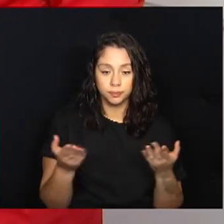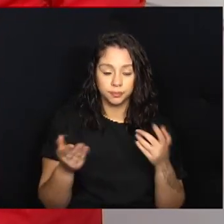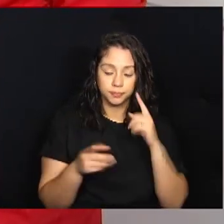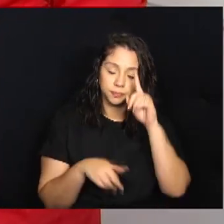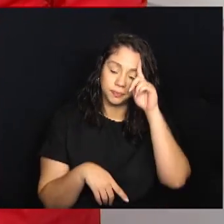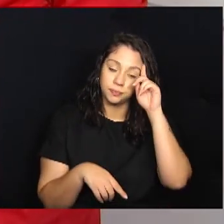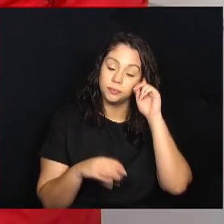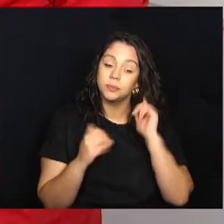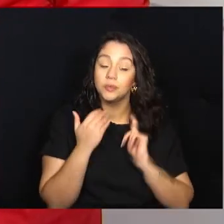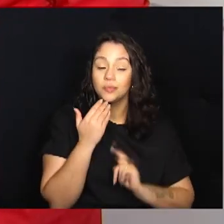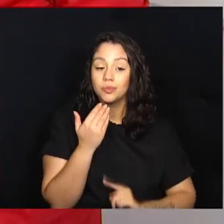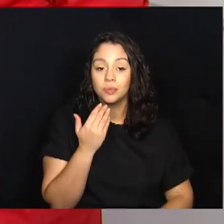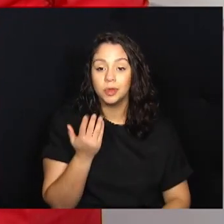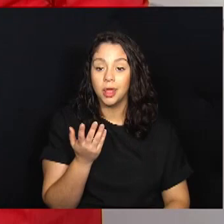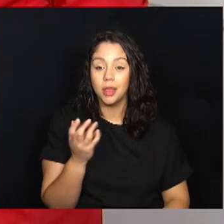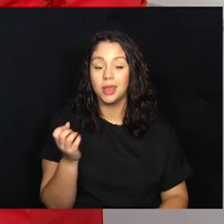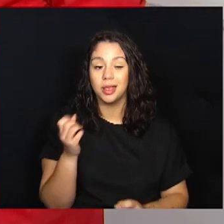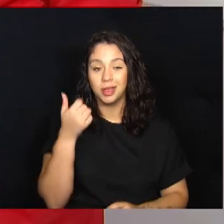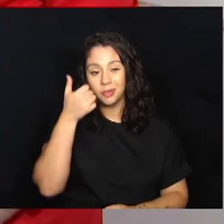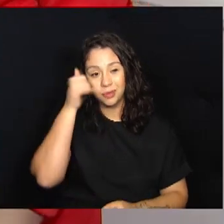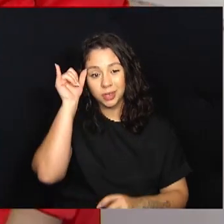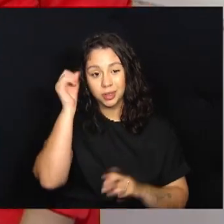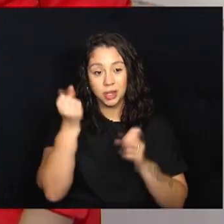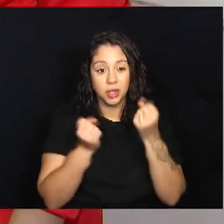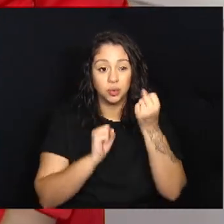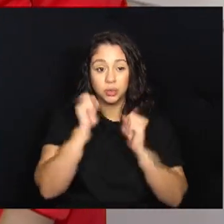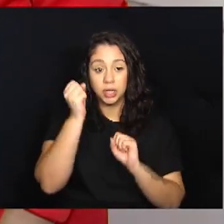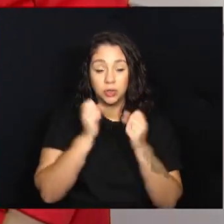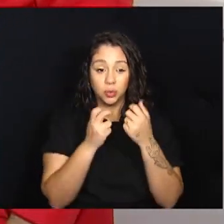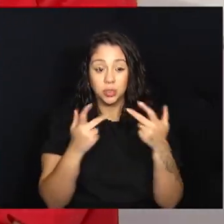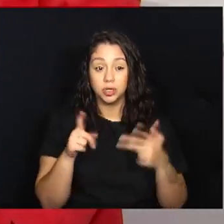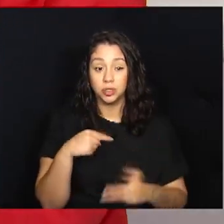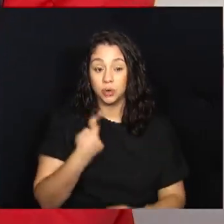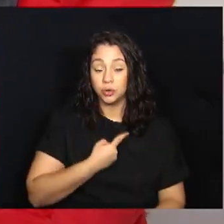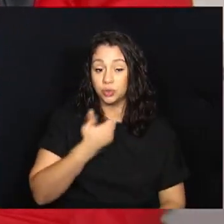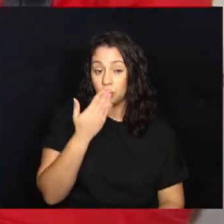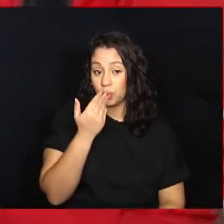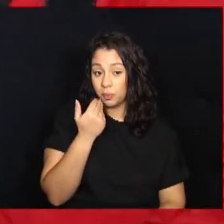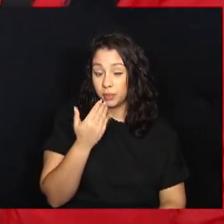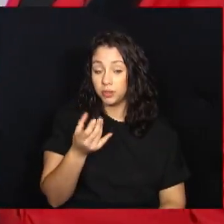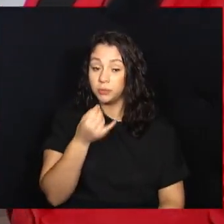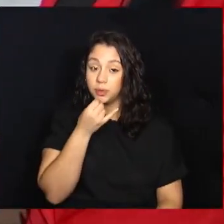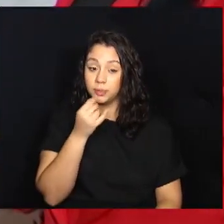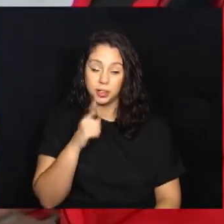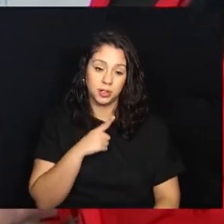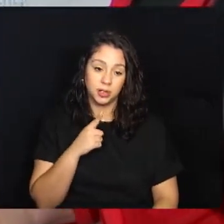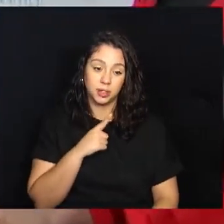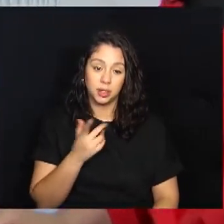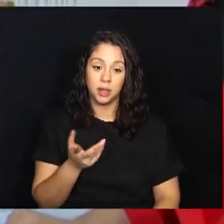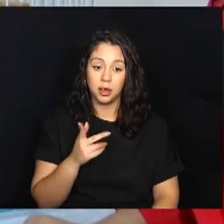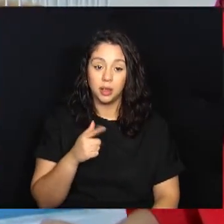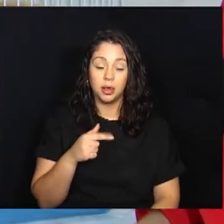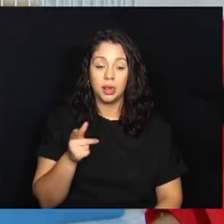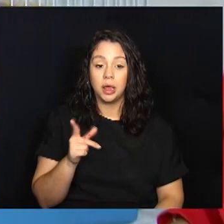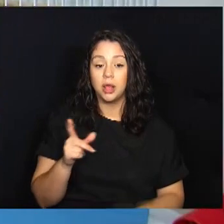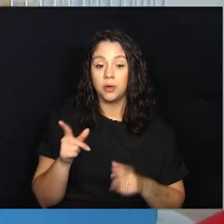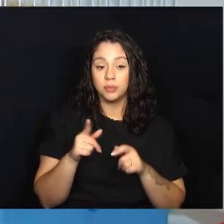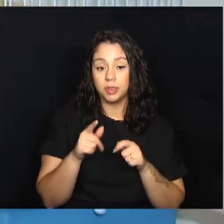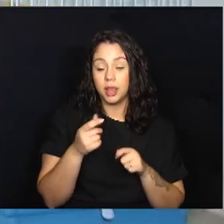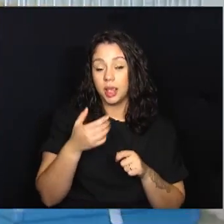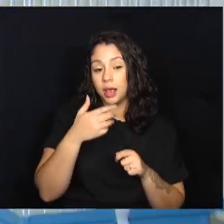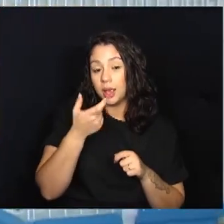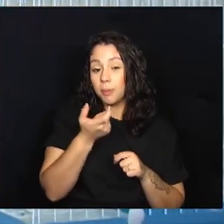para não dar nada que é industrializado que nós consumimos, né? Que nem tem gente que às vezes oferece bolacha de